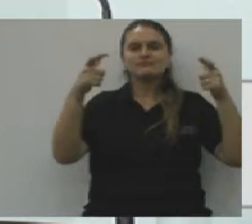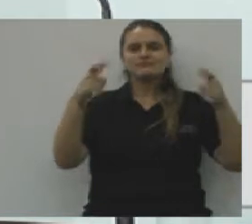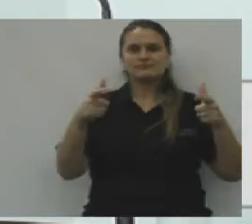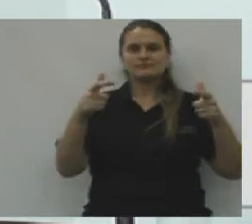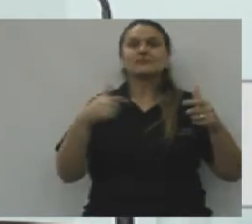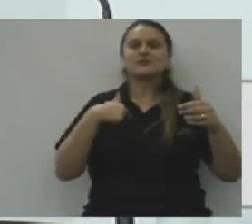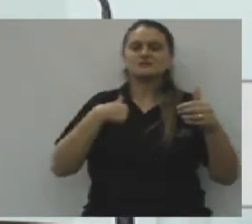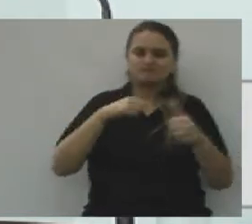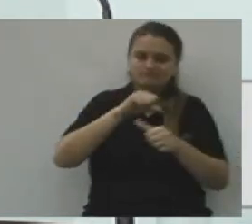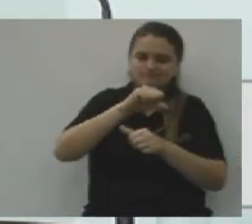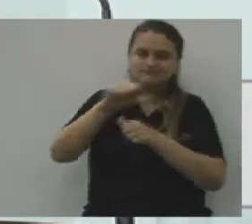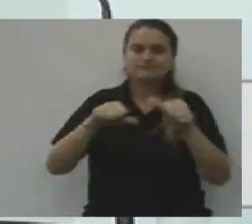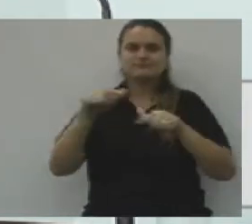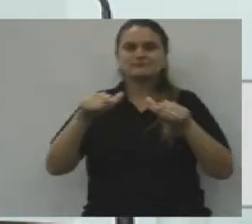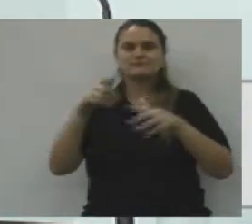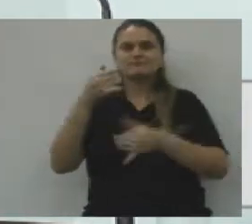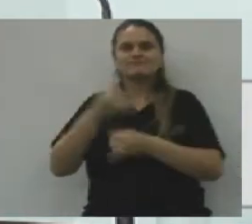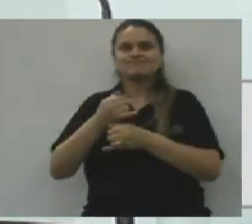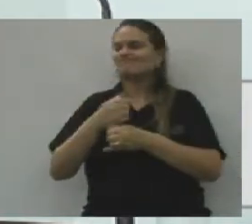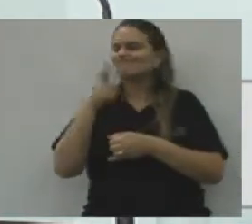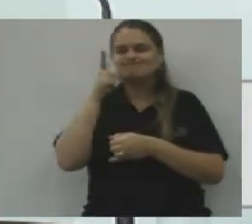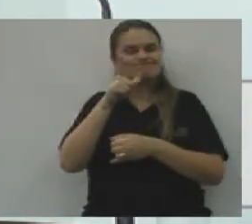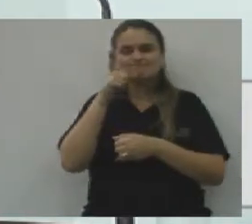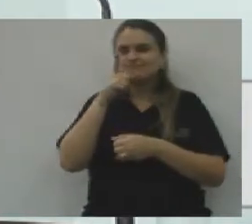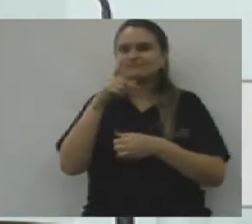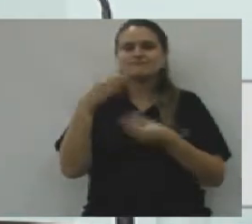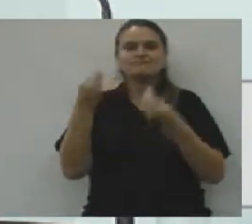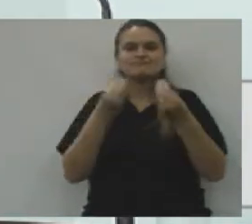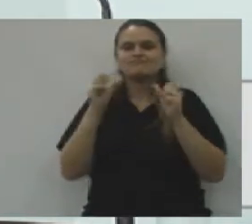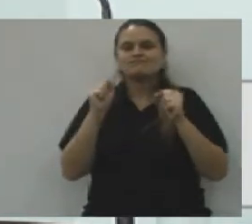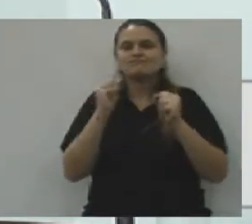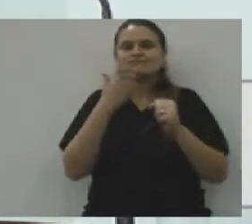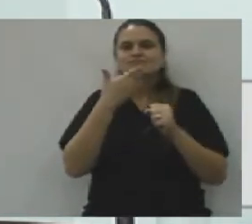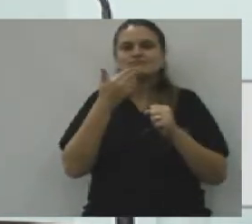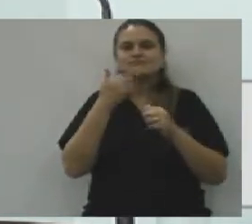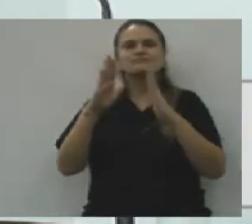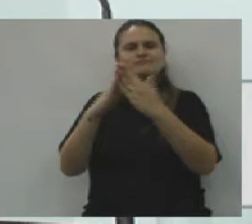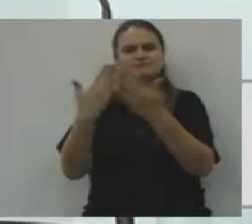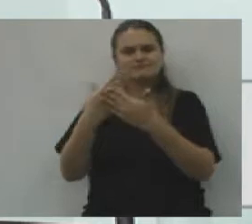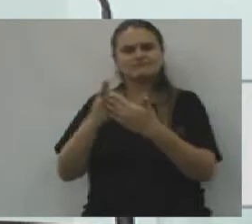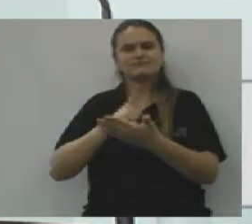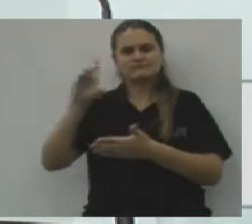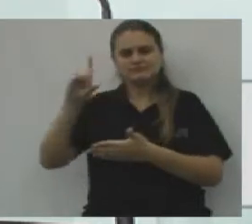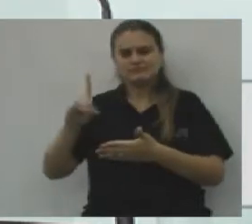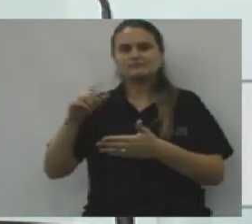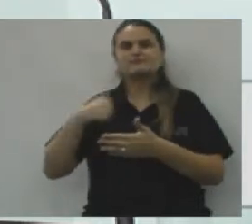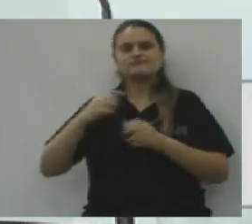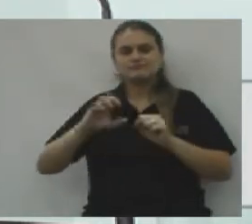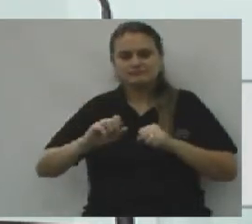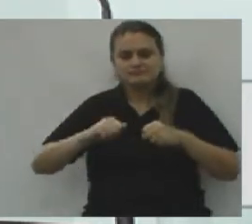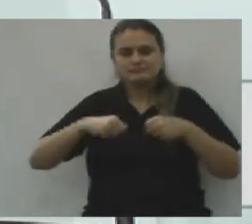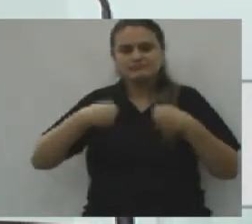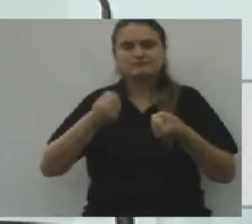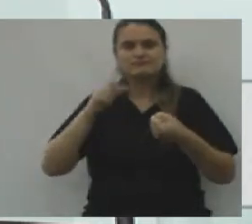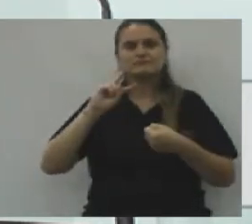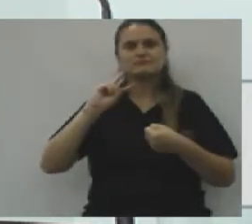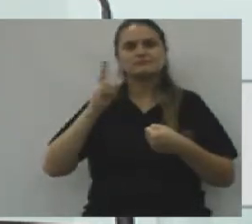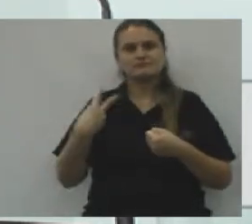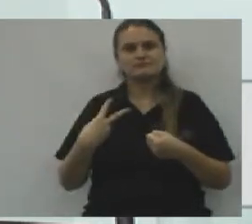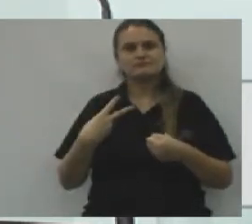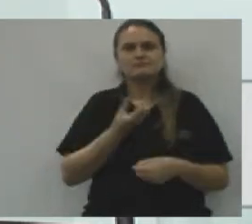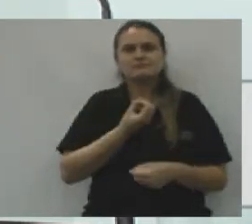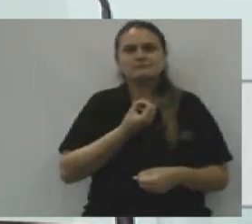ser diretor. Aí não conseguia fazer o que eu achava e que a escola tinha direito. Tive que ser vereador por desafio. E que